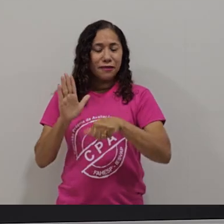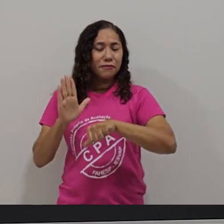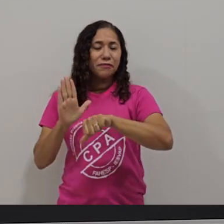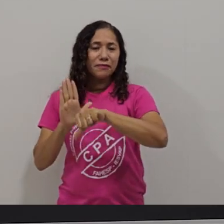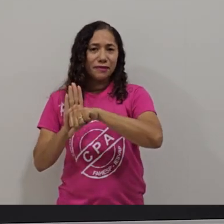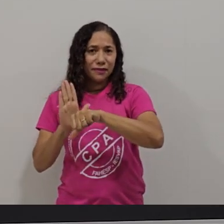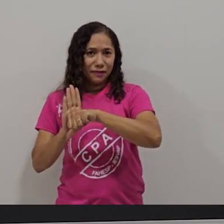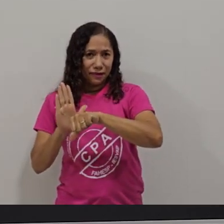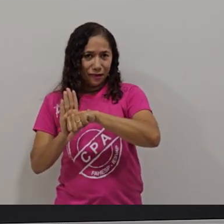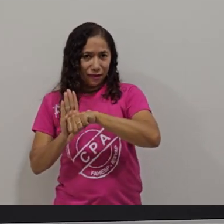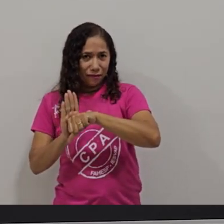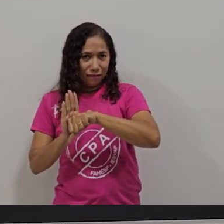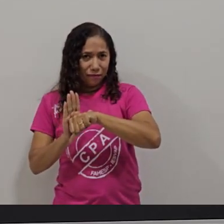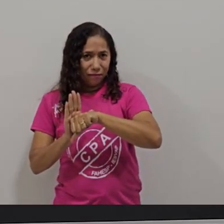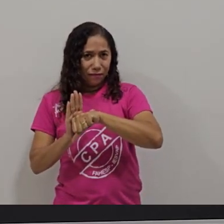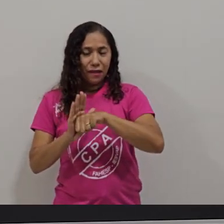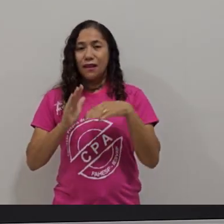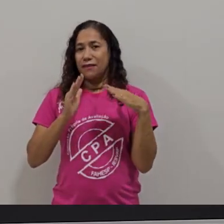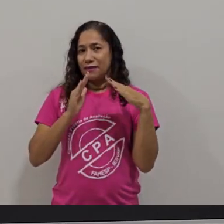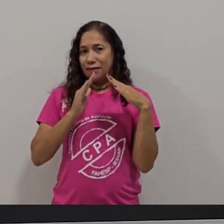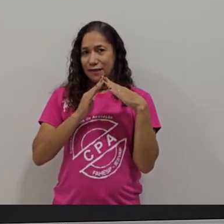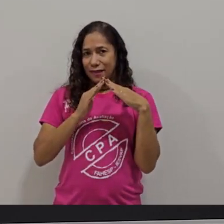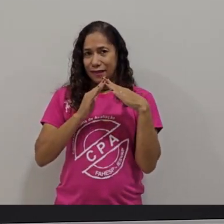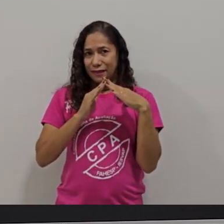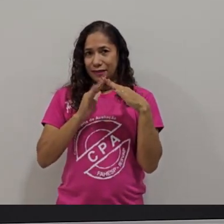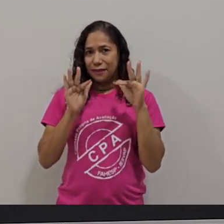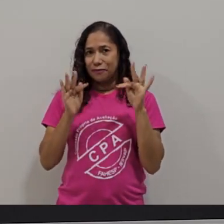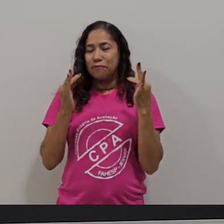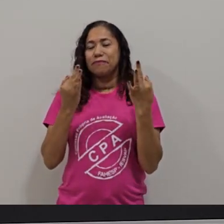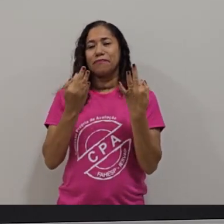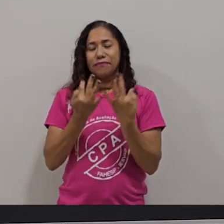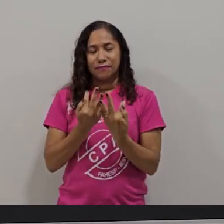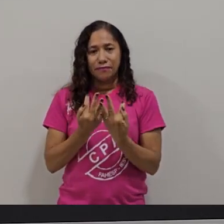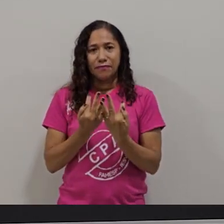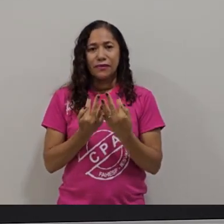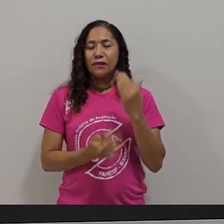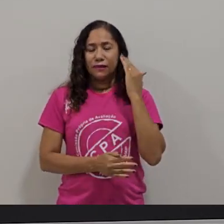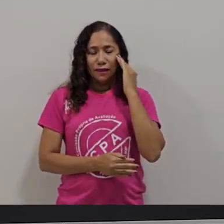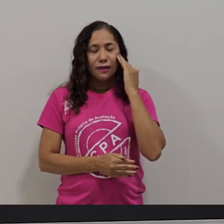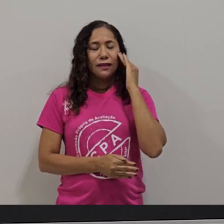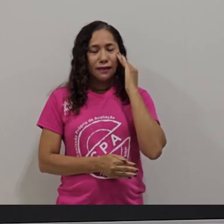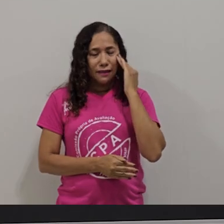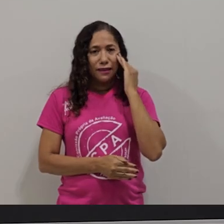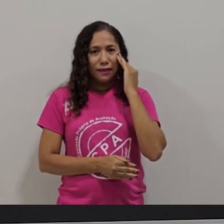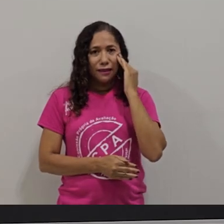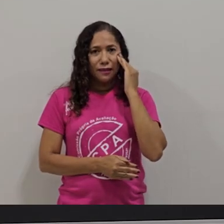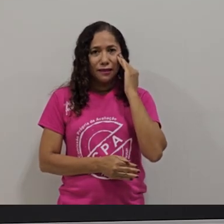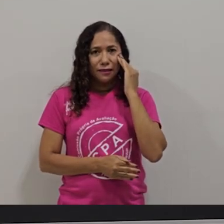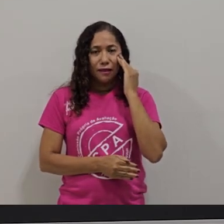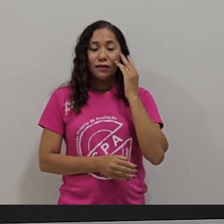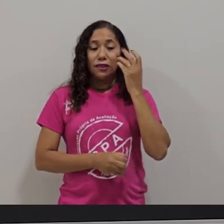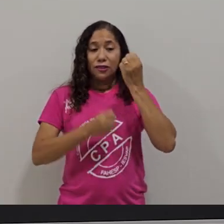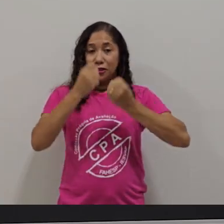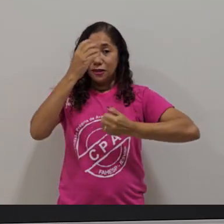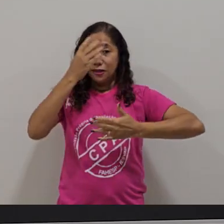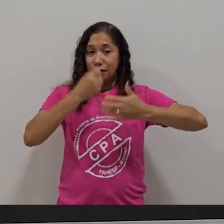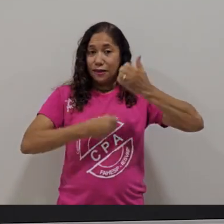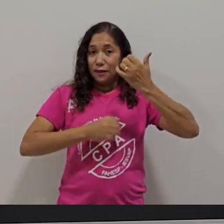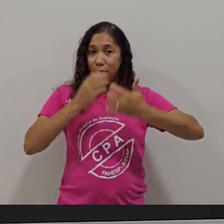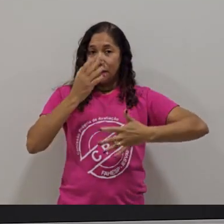isso sequer dentro do seu ambiente familiar? É muito sério. Entendeu? Sim. Então a gente está falando